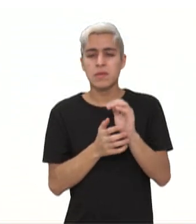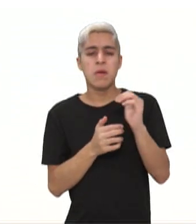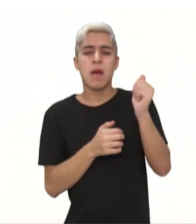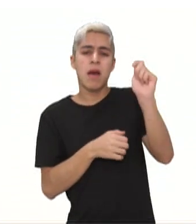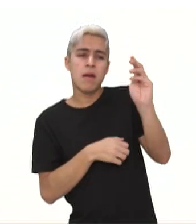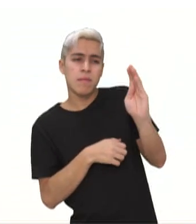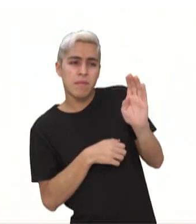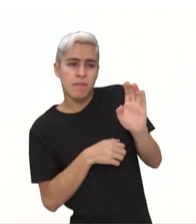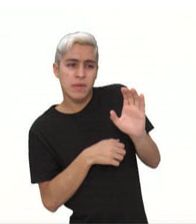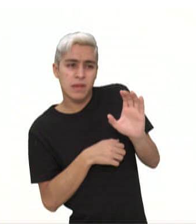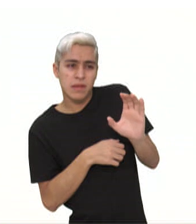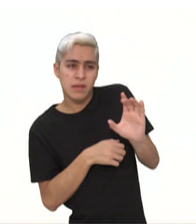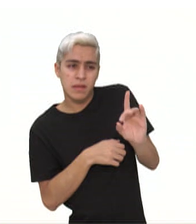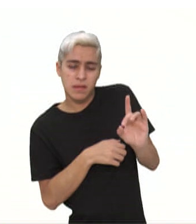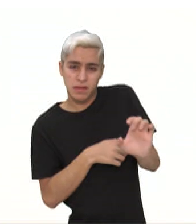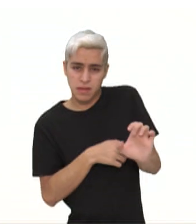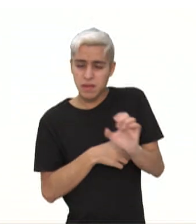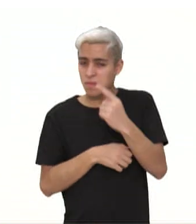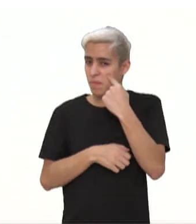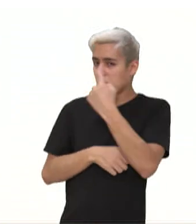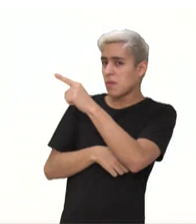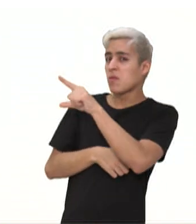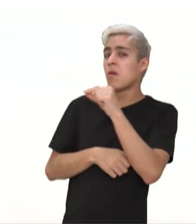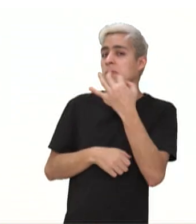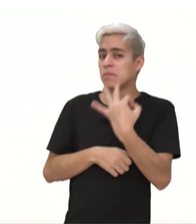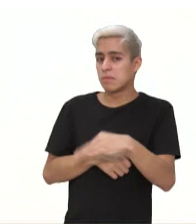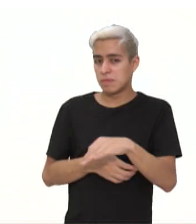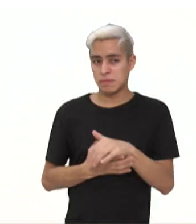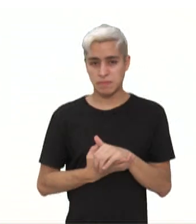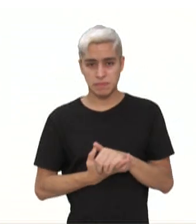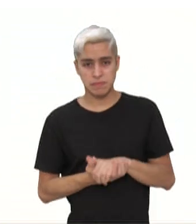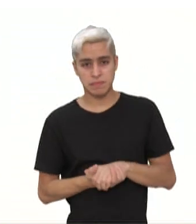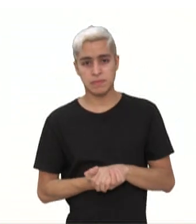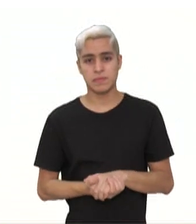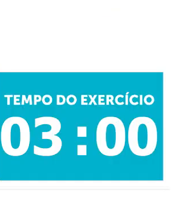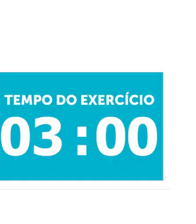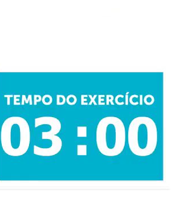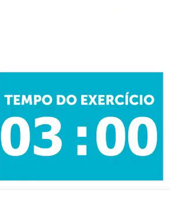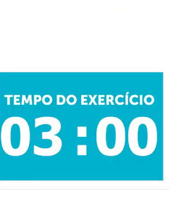alternativas. Na tela, alguns minutinhos e eu volto com a solução.